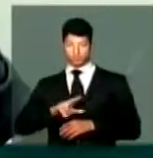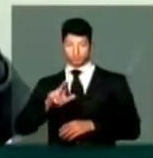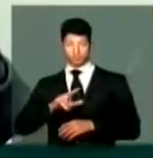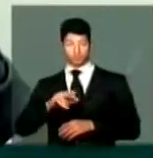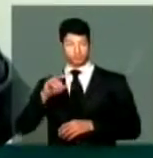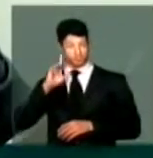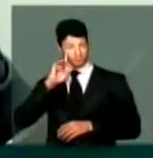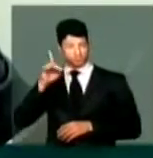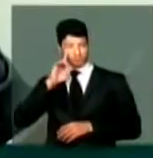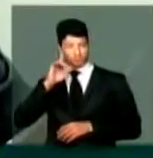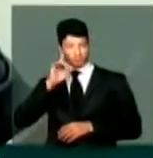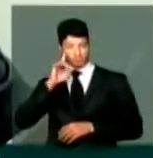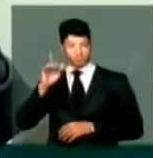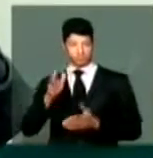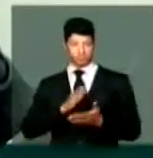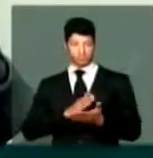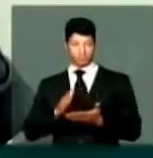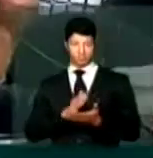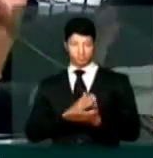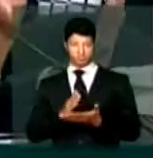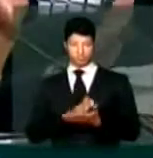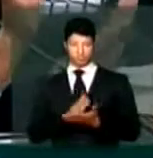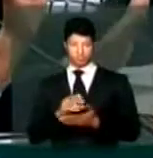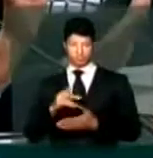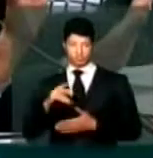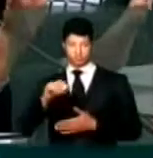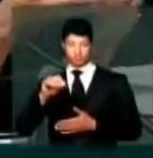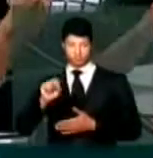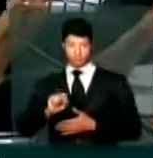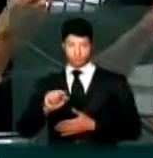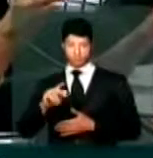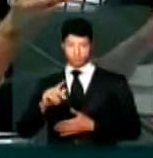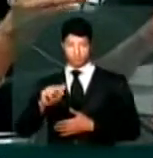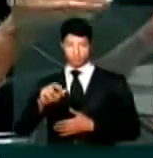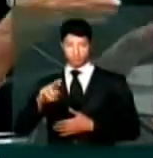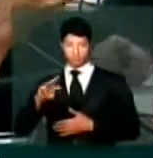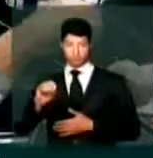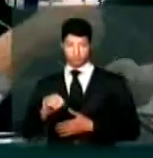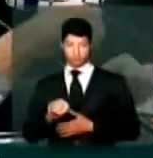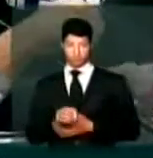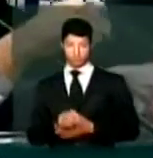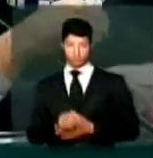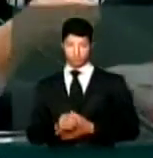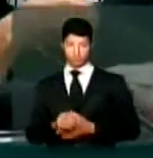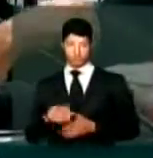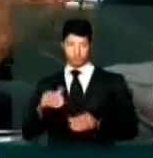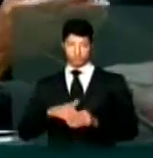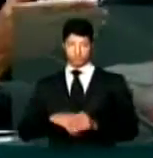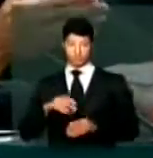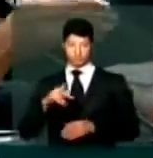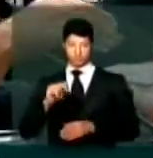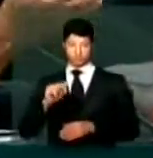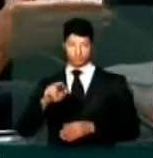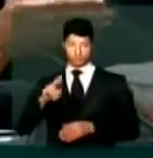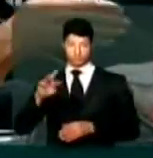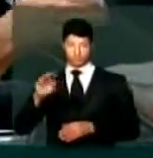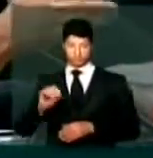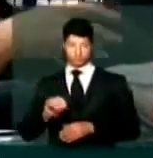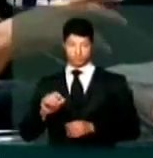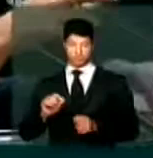de rotina em alguns, no pós-parto imediato. Não, não, eu Primeiro. falei no parto. E no parto também, é